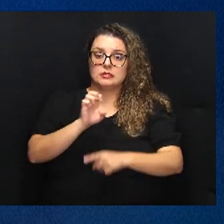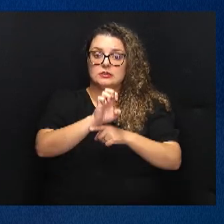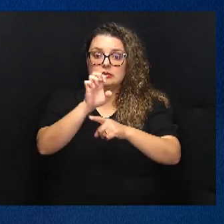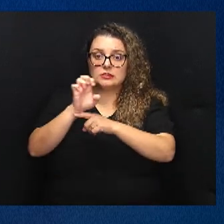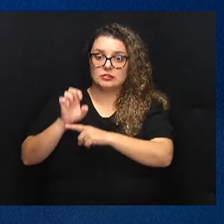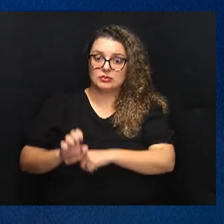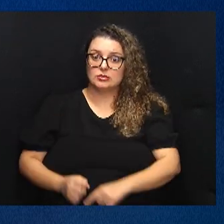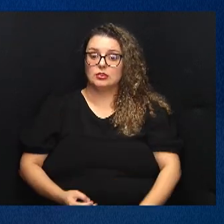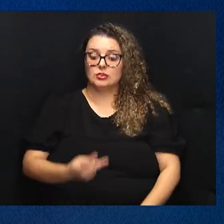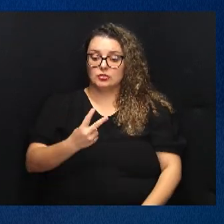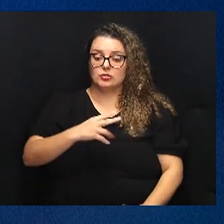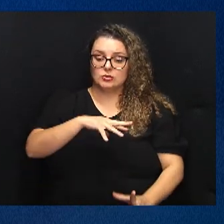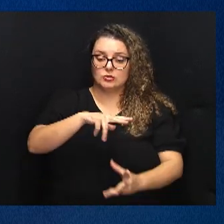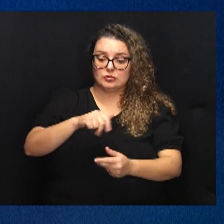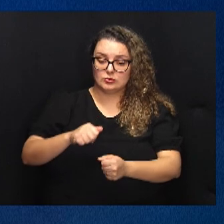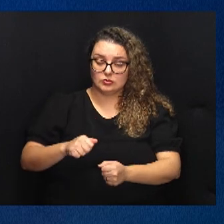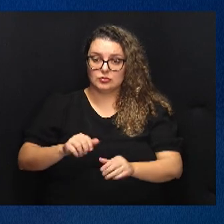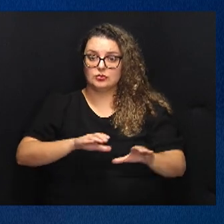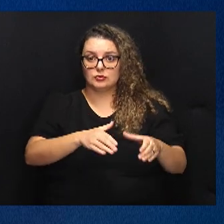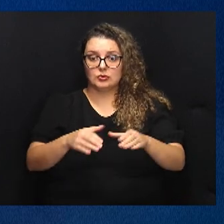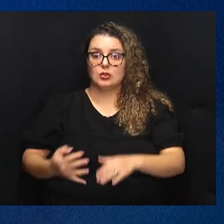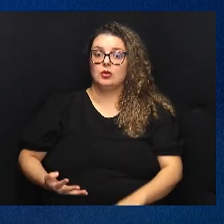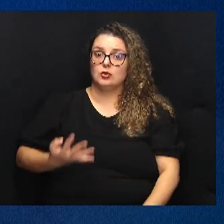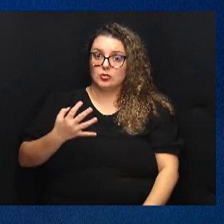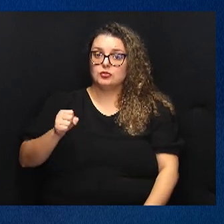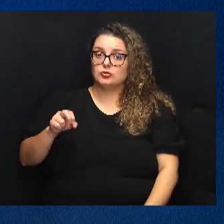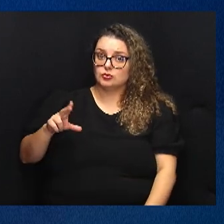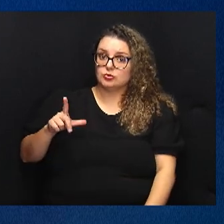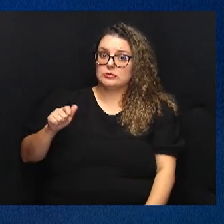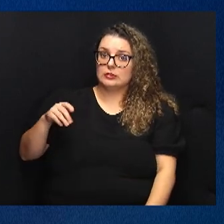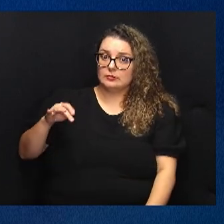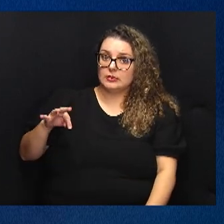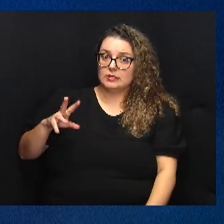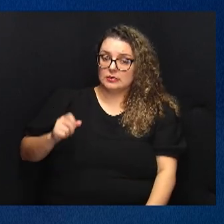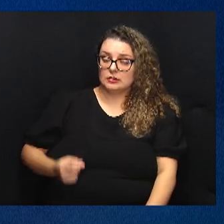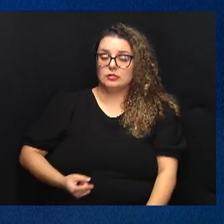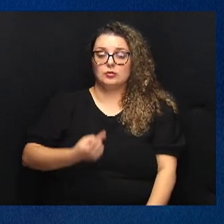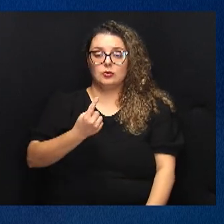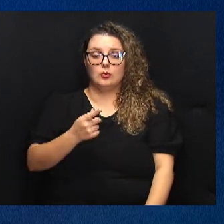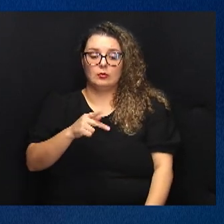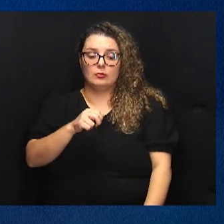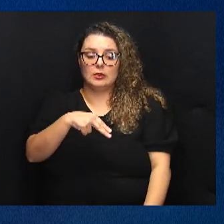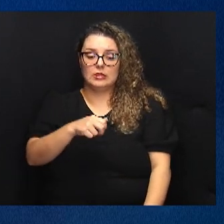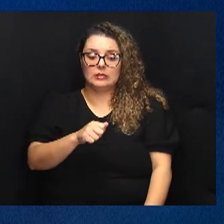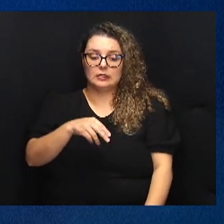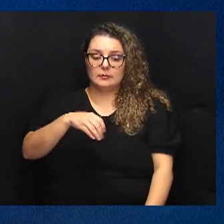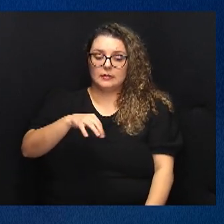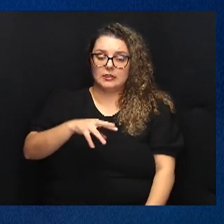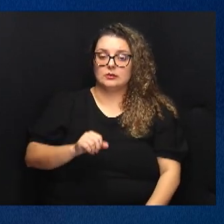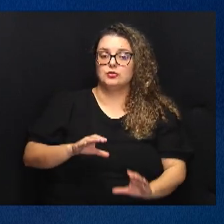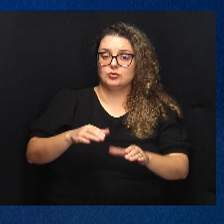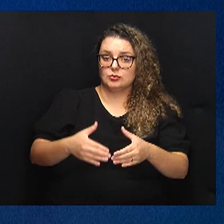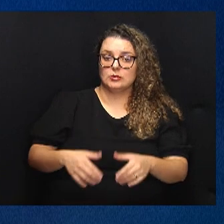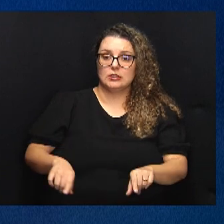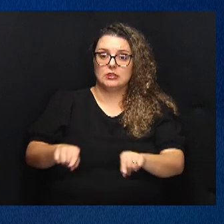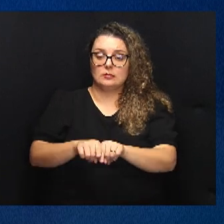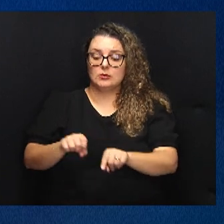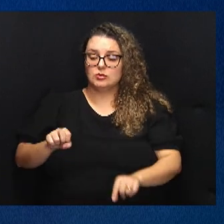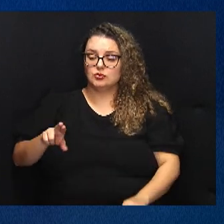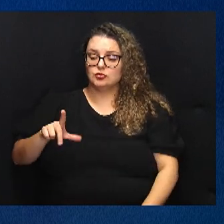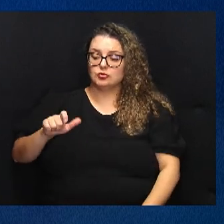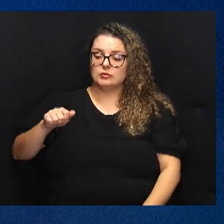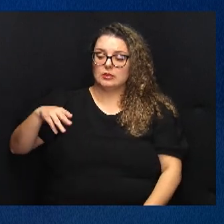2 mundiais de clubes, 4 sul-americanos de clubes, um pan-americano também de clubes e o sul-americano